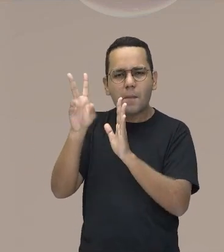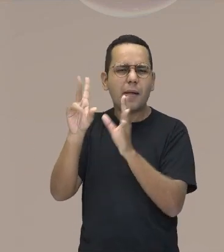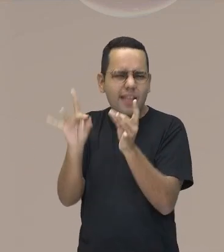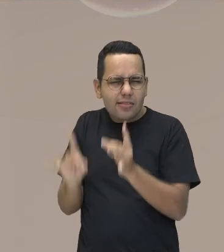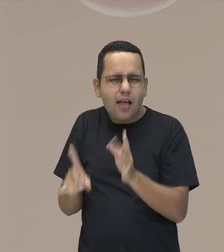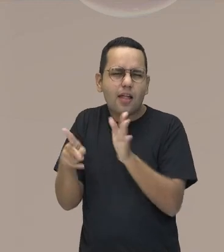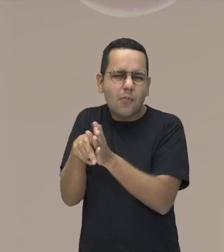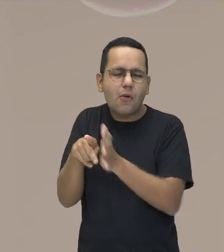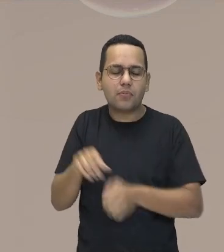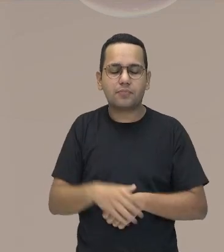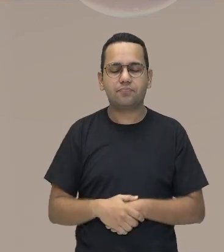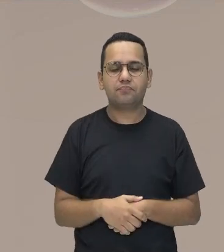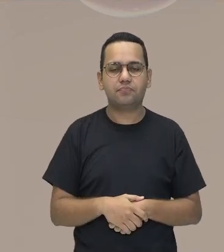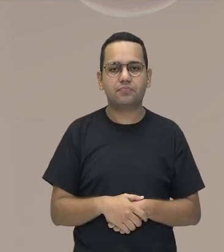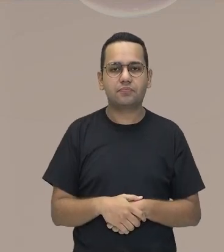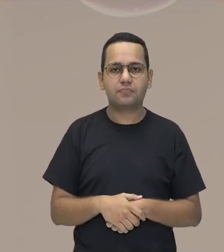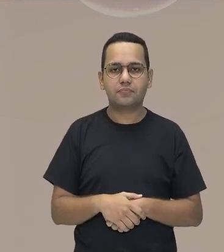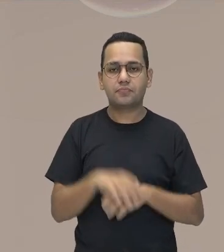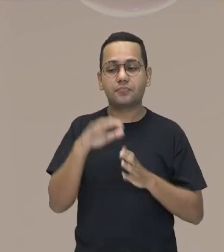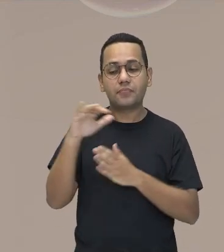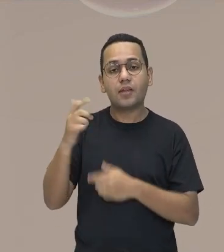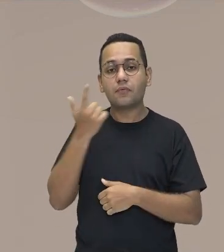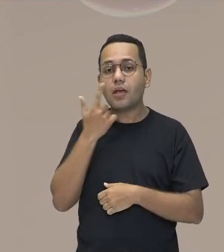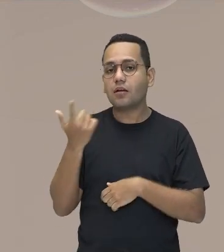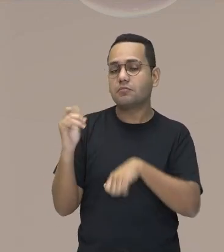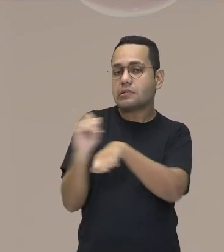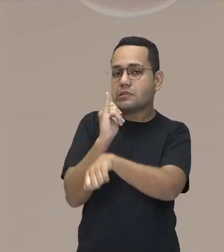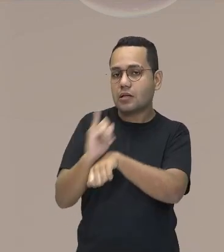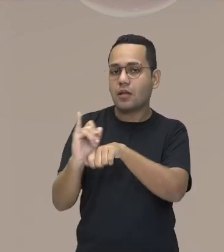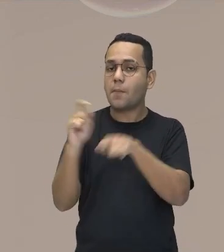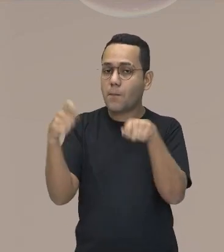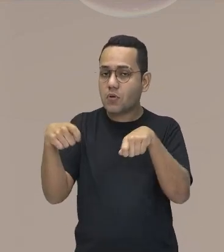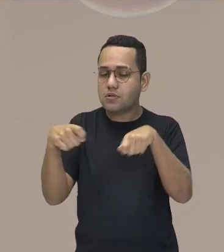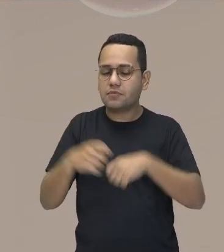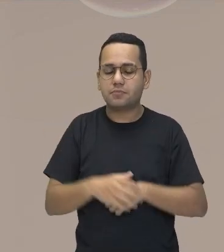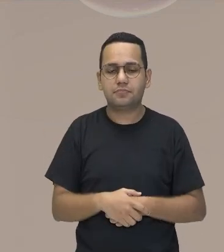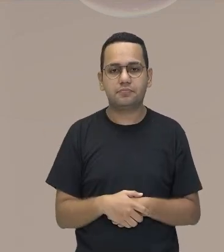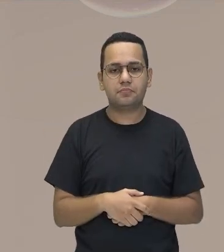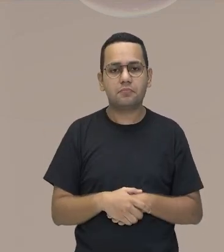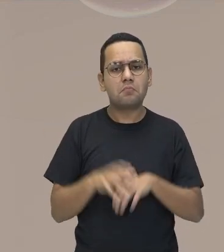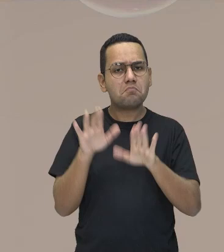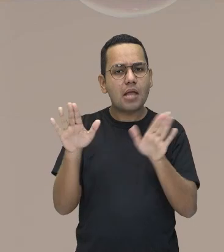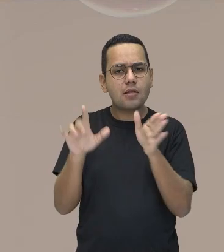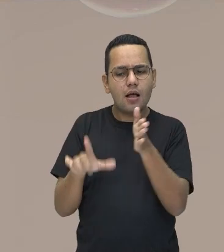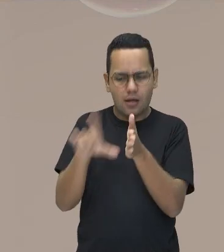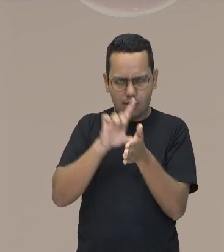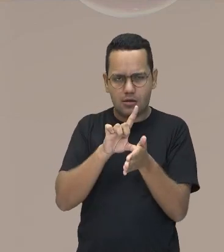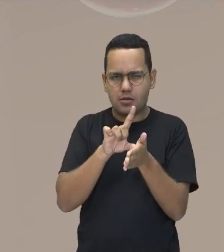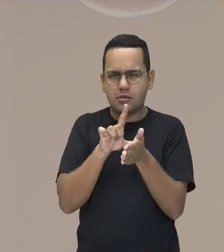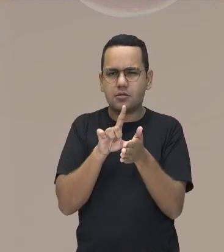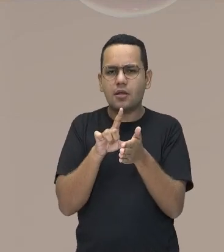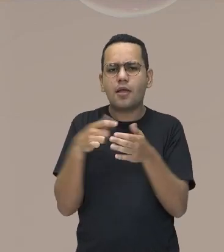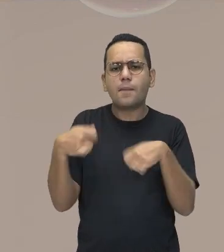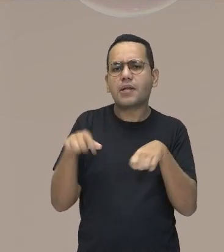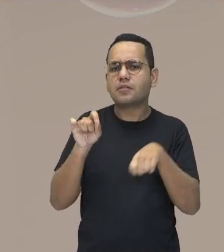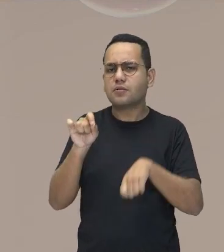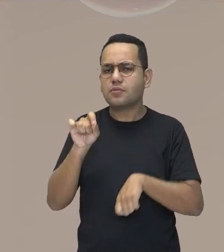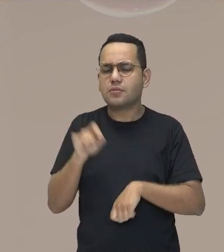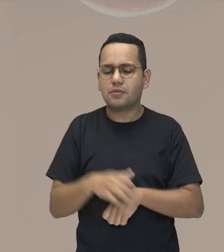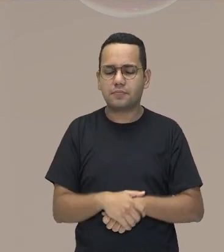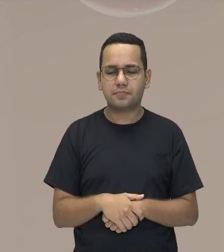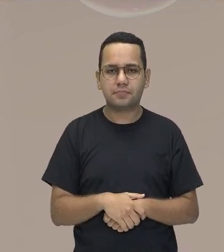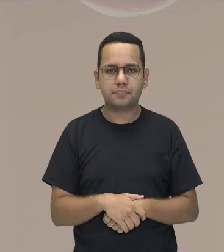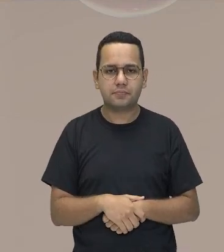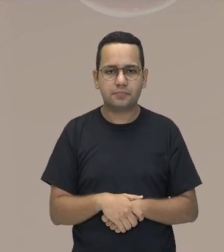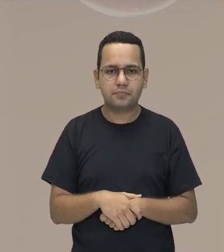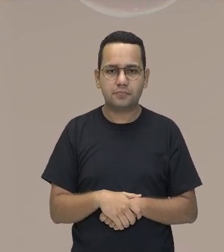algumas estratégias que podem ser adotadas. Antes de nós vermos essas estratégias, professor, só para botar aí na mente das pessoas,